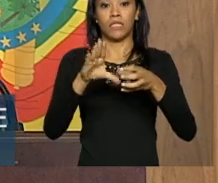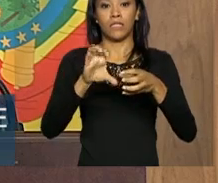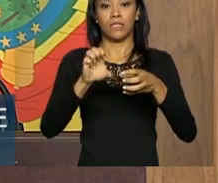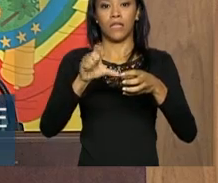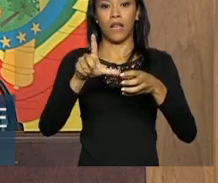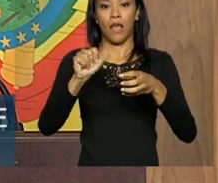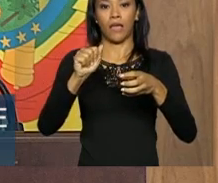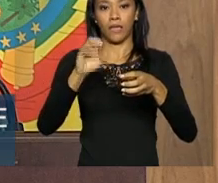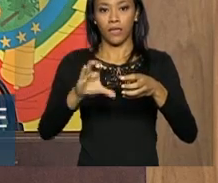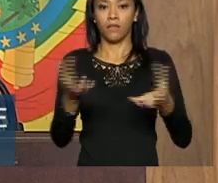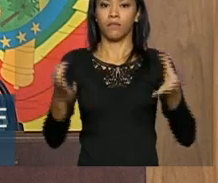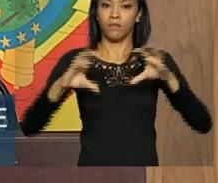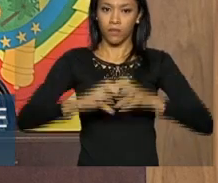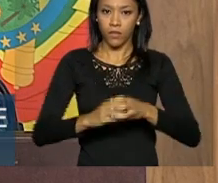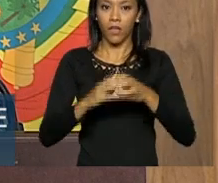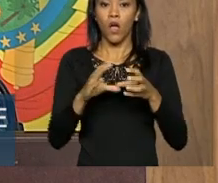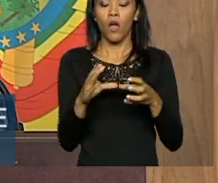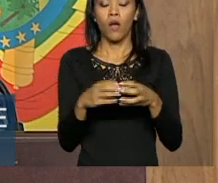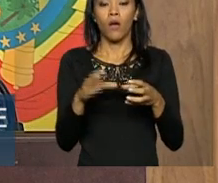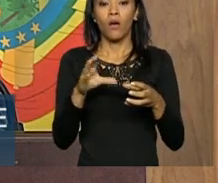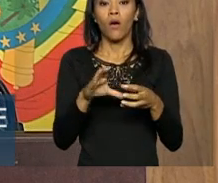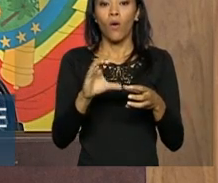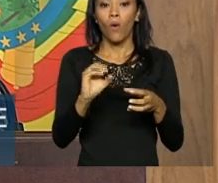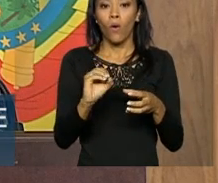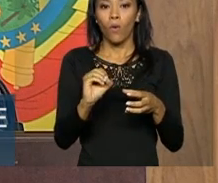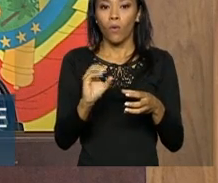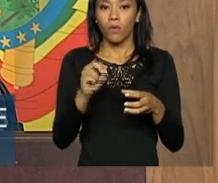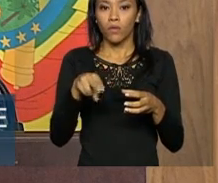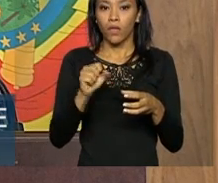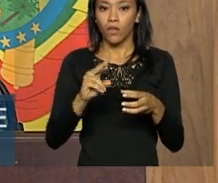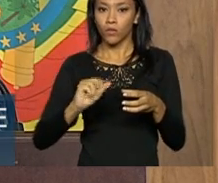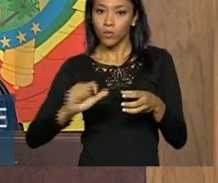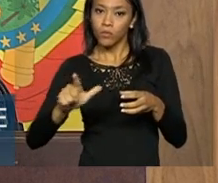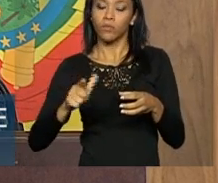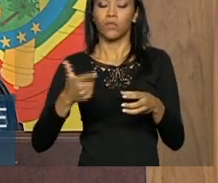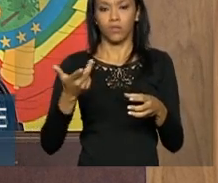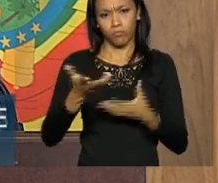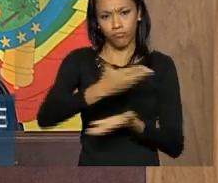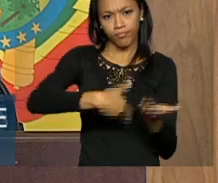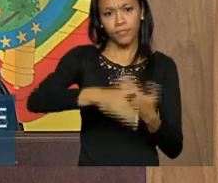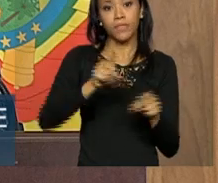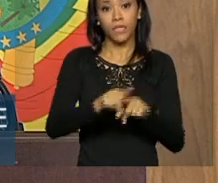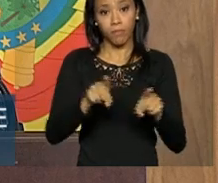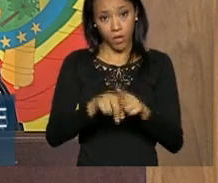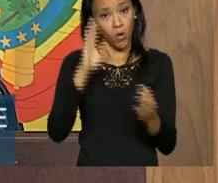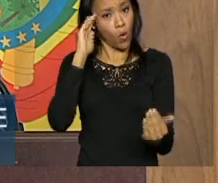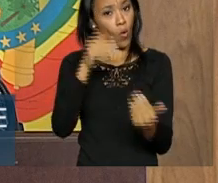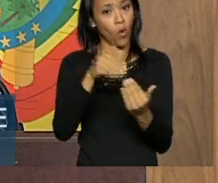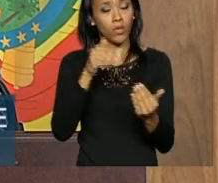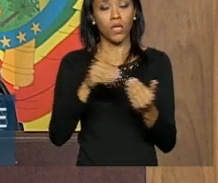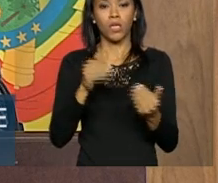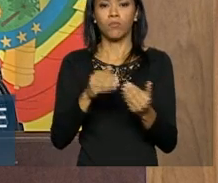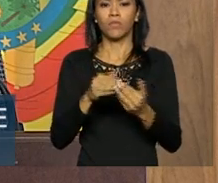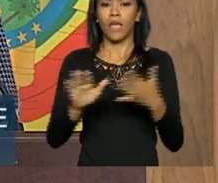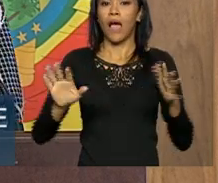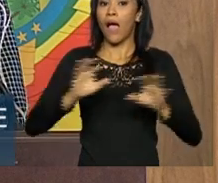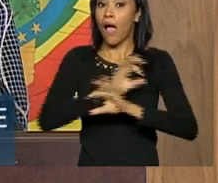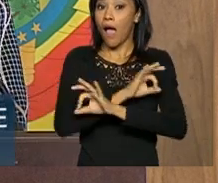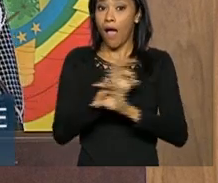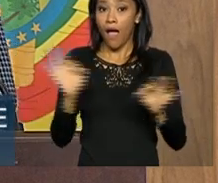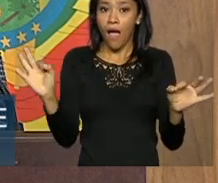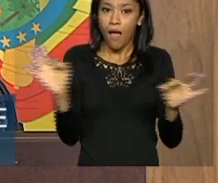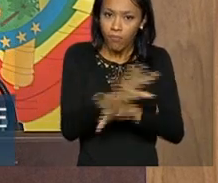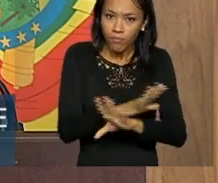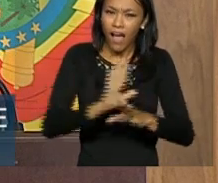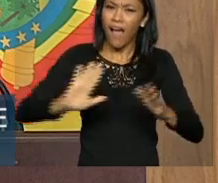amplíssima gama de temas. Abordamos também o desafio do vírus Zika e a necessidade de